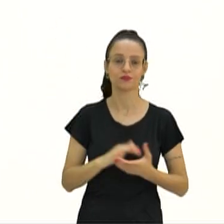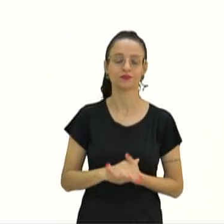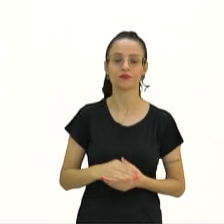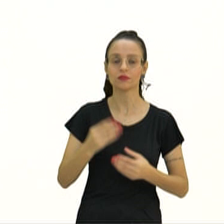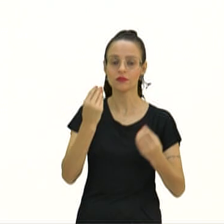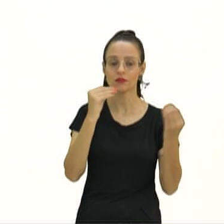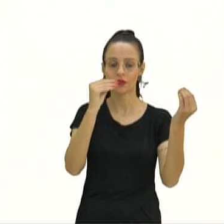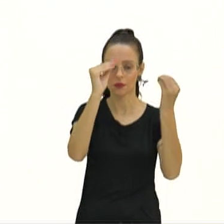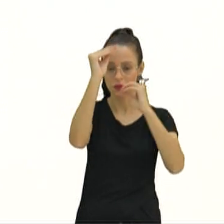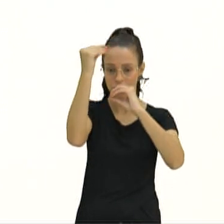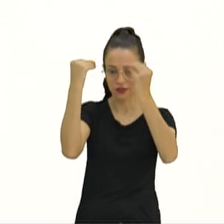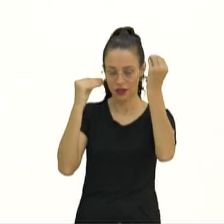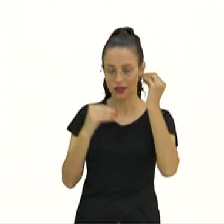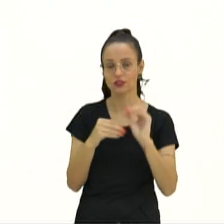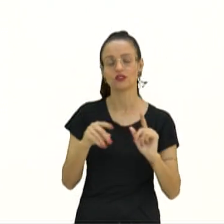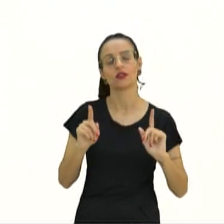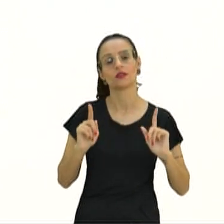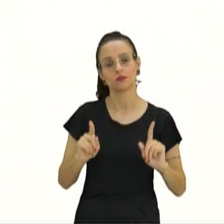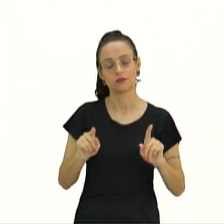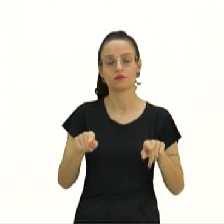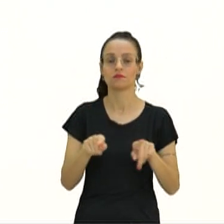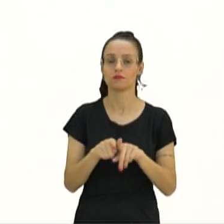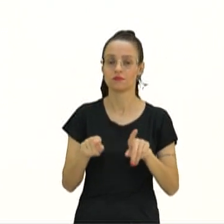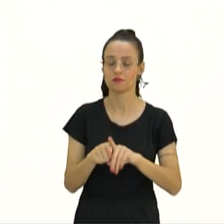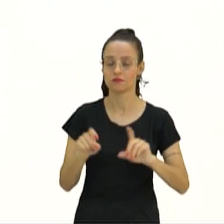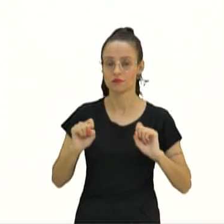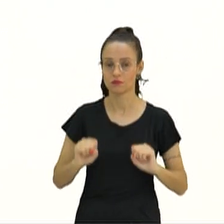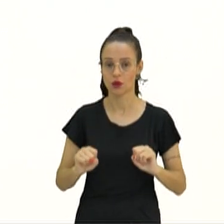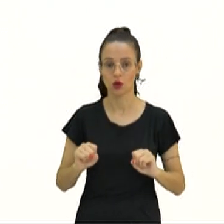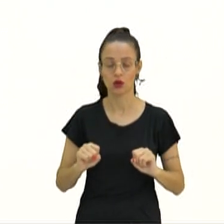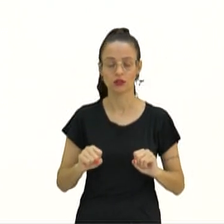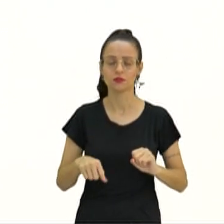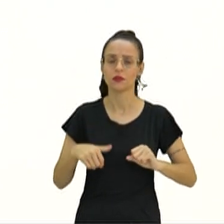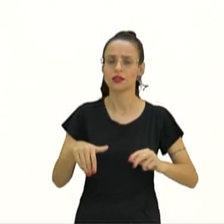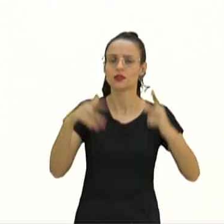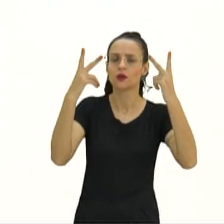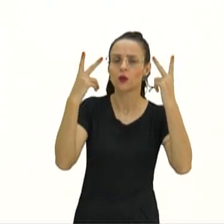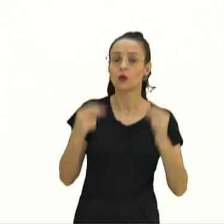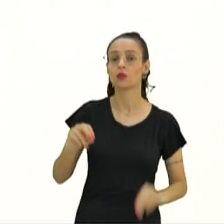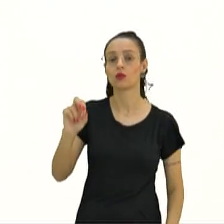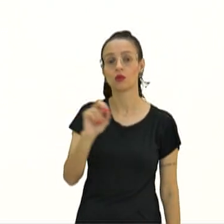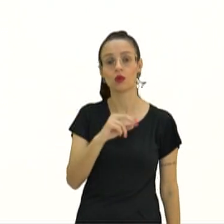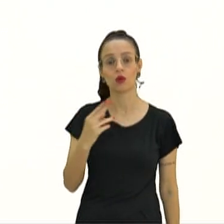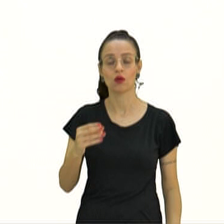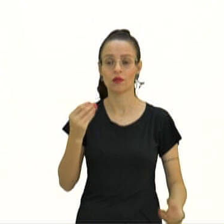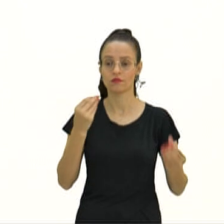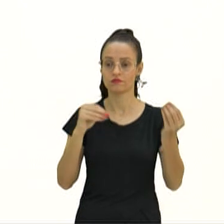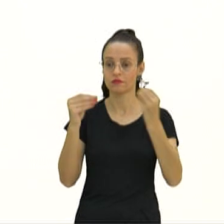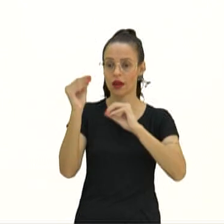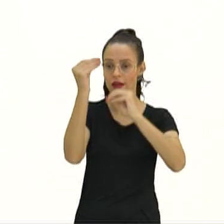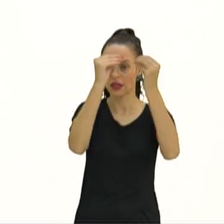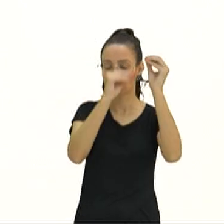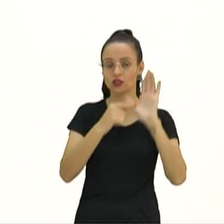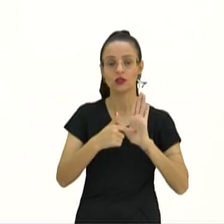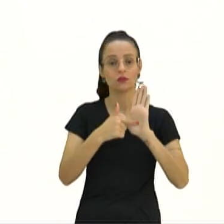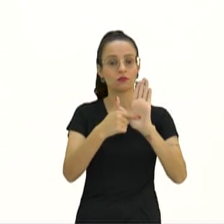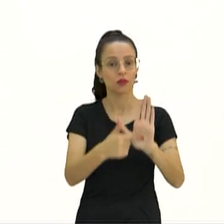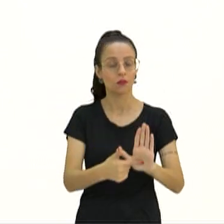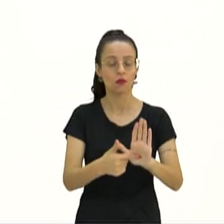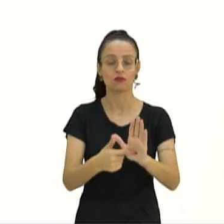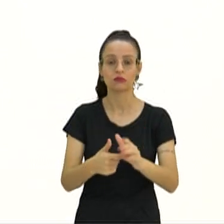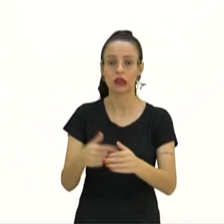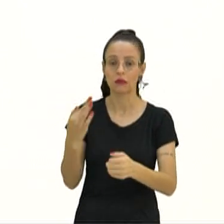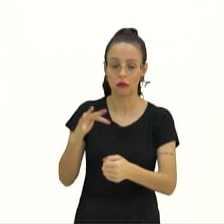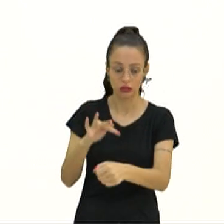a maquiagem do palco, ela pode ser uma maquiagem, né, mais comum, ou ela pode ser uma maquiagem, por exemplo, para representar uma ferida,